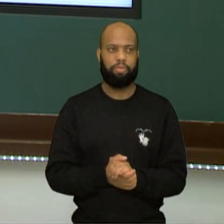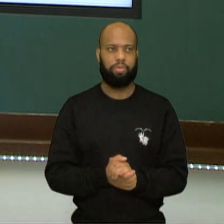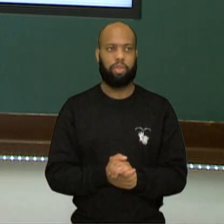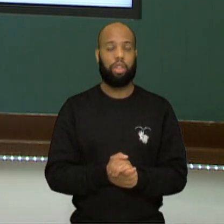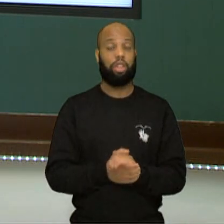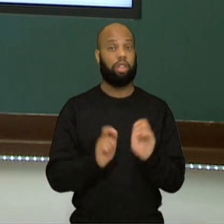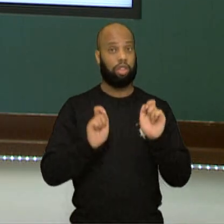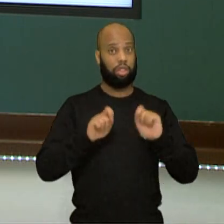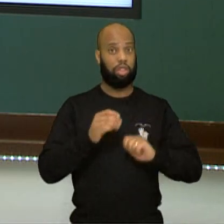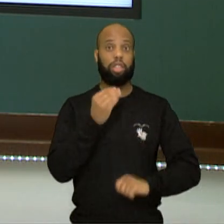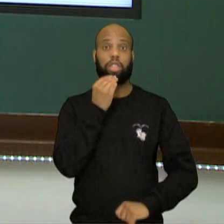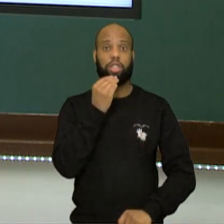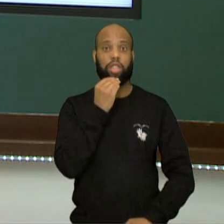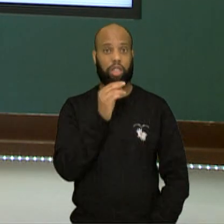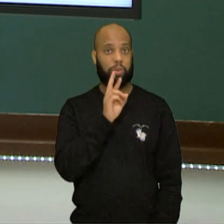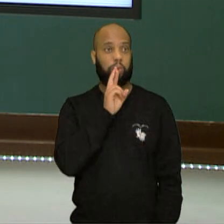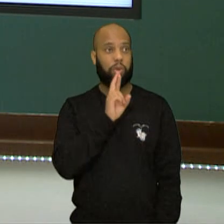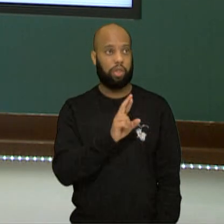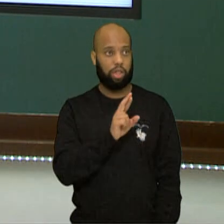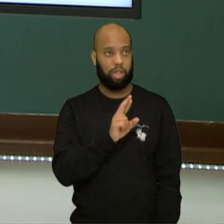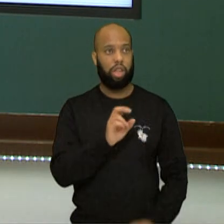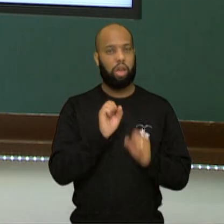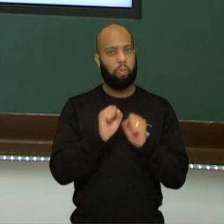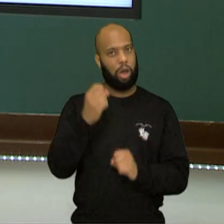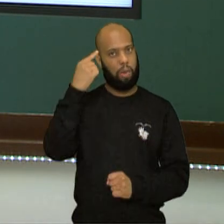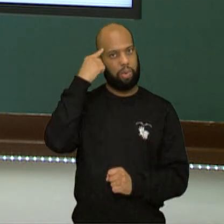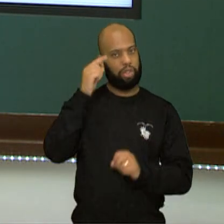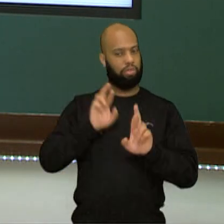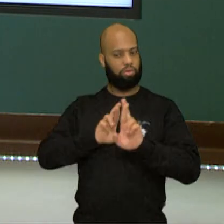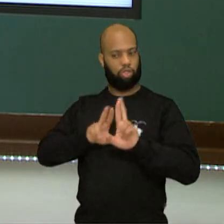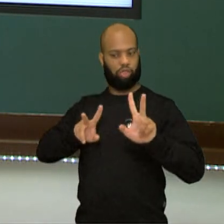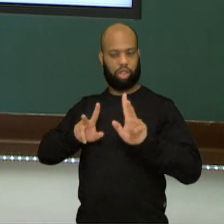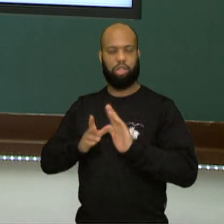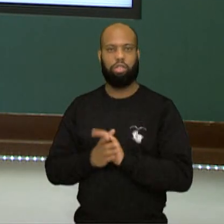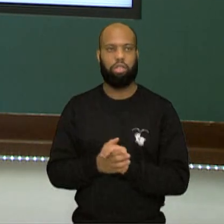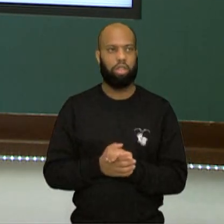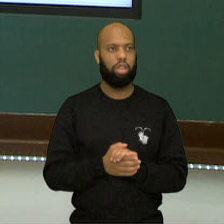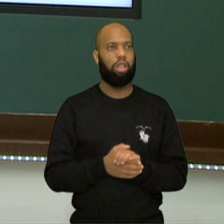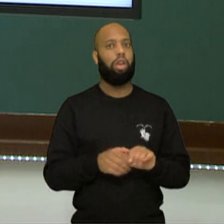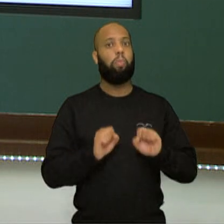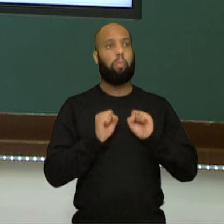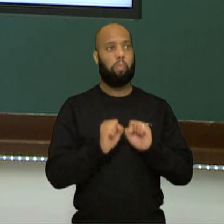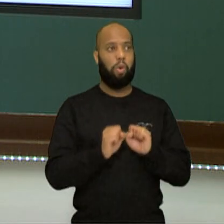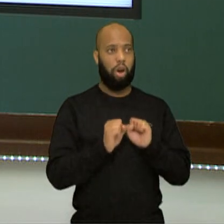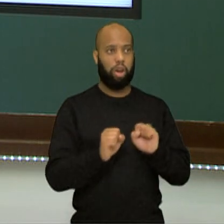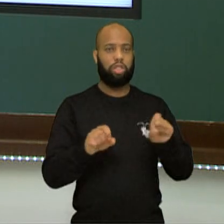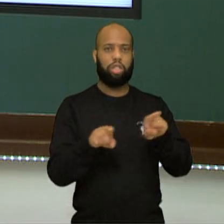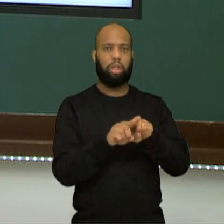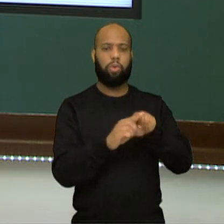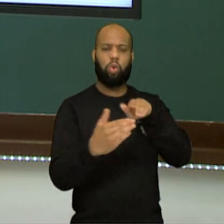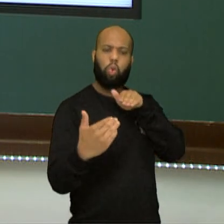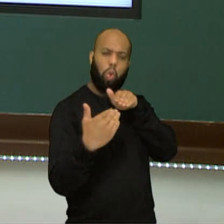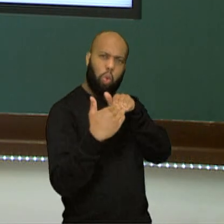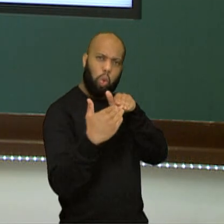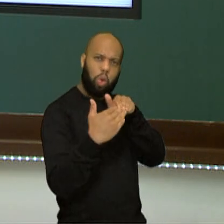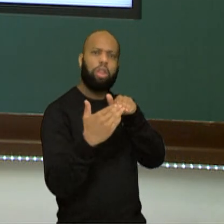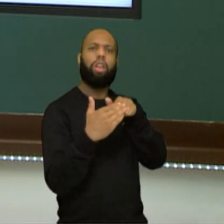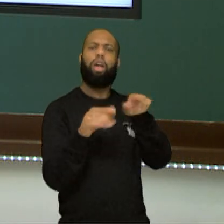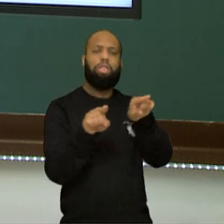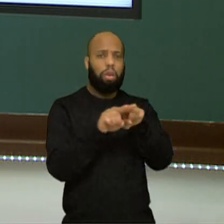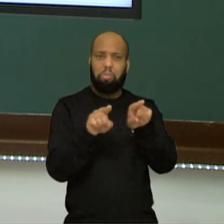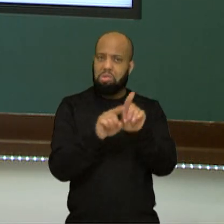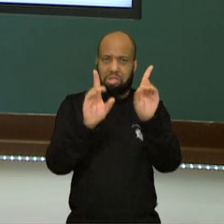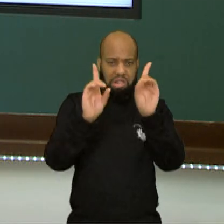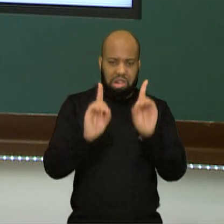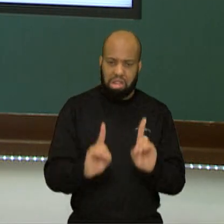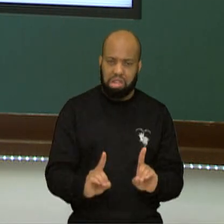das possibilidades. Como eu falei, você pode pensar diferente. Inclusive, pode até concordar que a Declaração Universal de Direitos